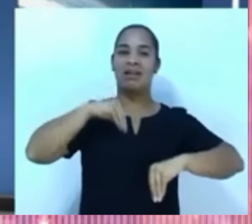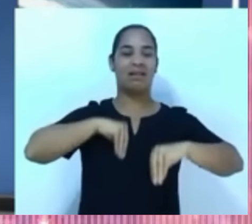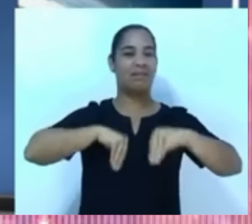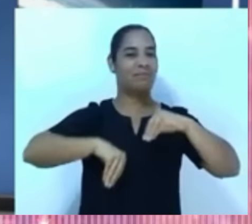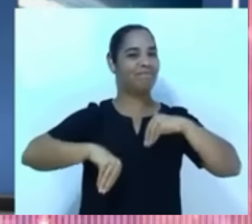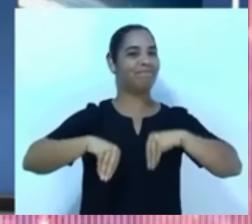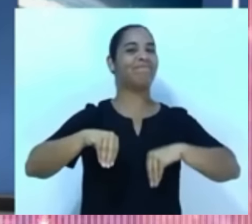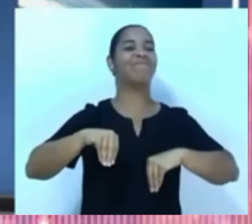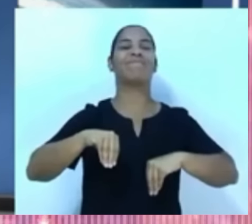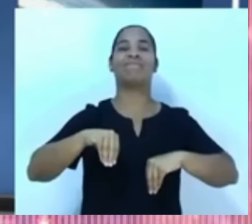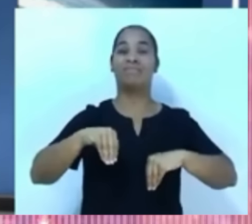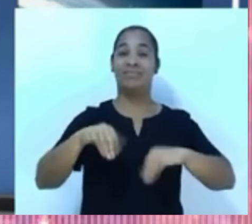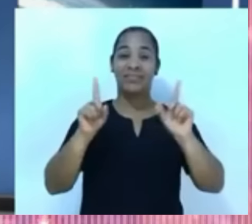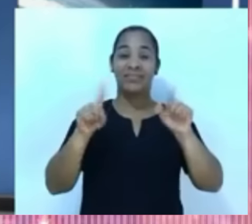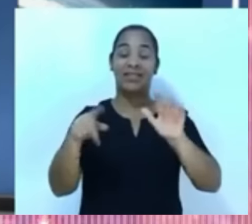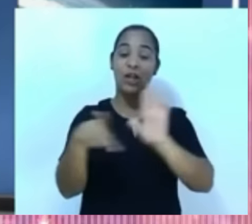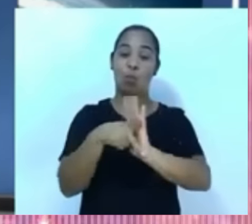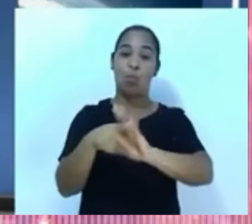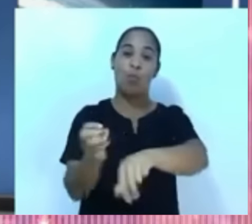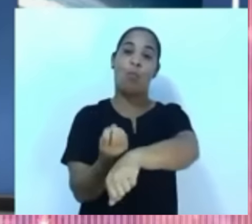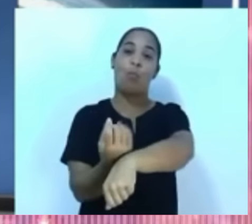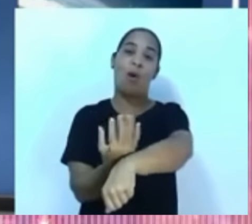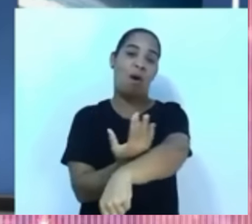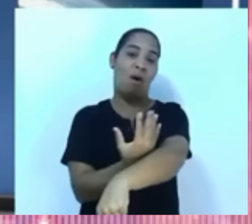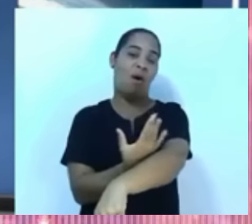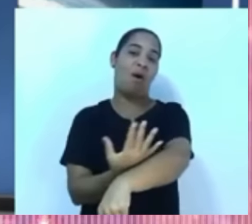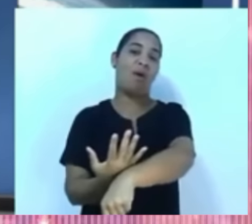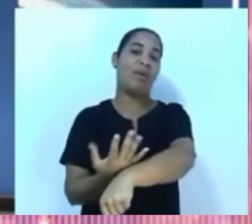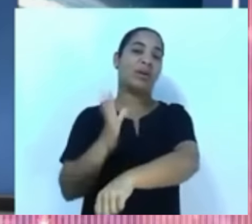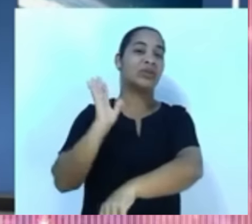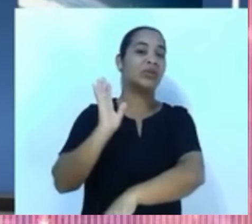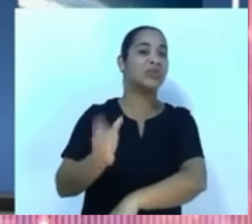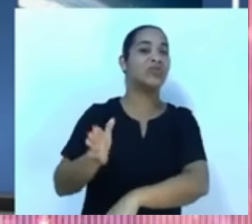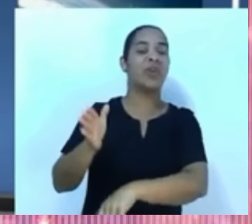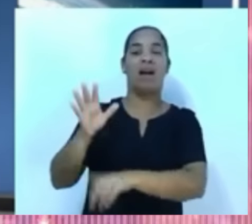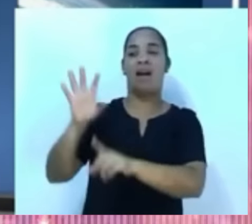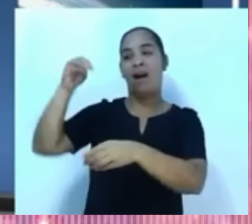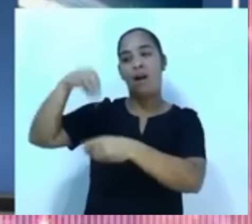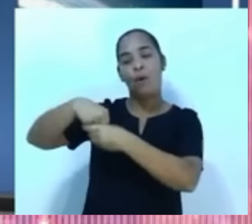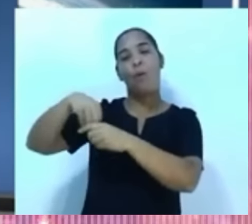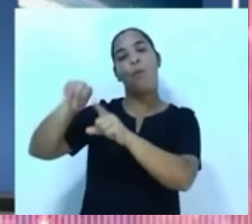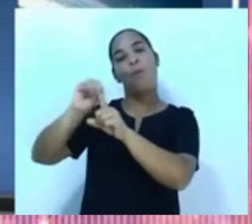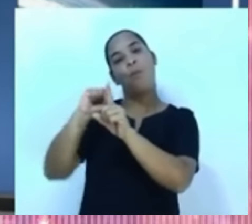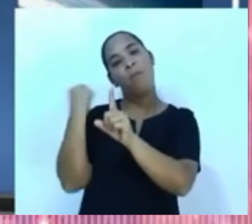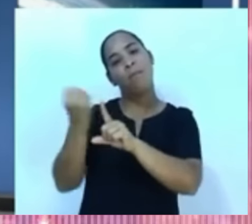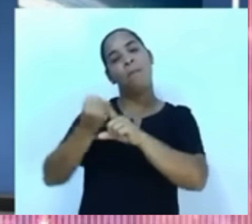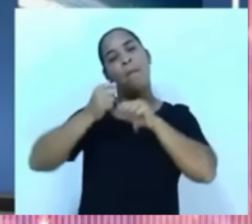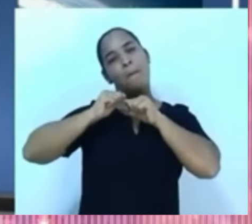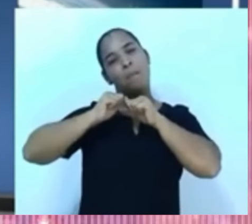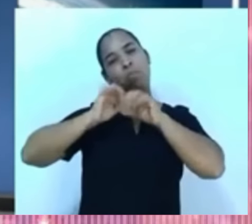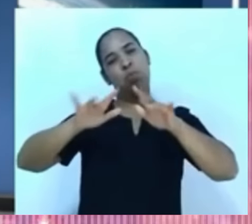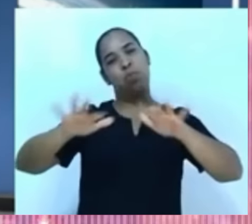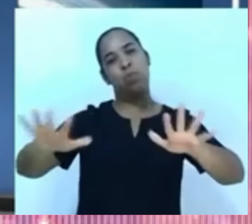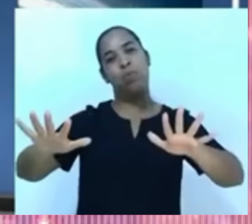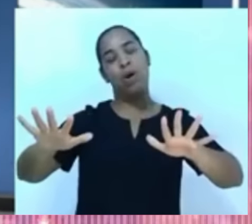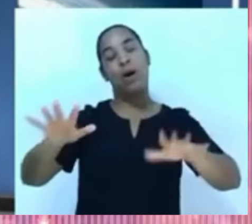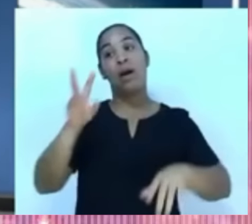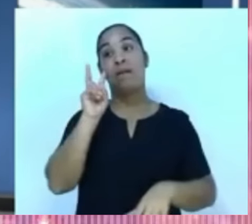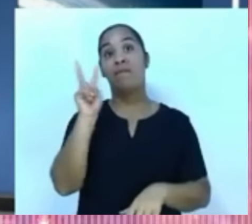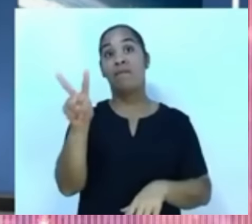distonia emocional que já vinha consumindo a sociedade de consumo vemos os